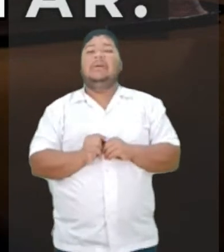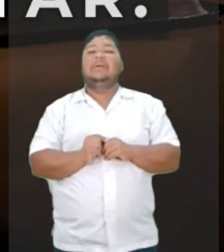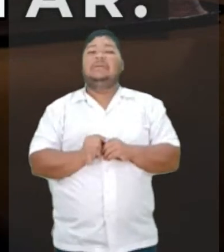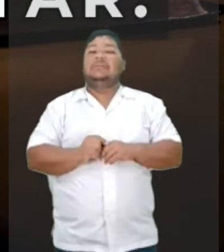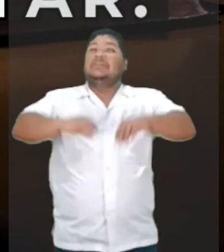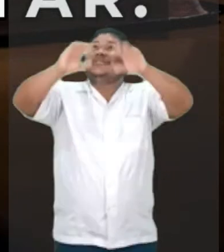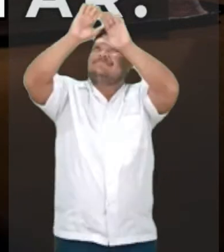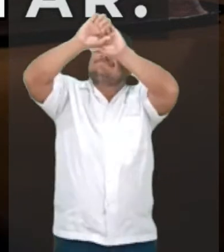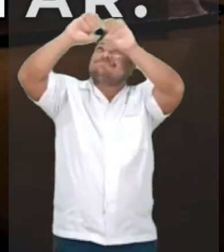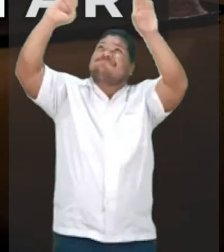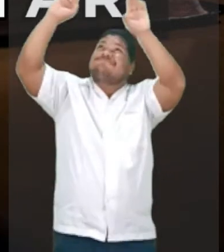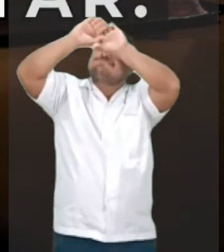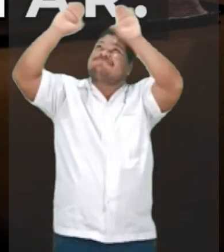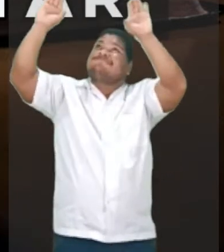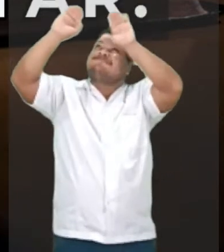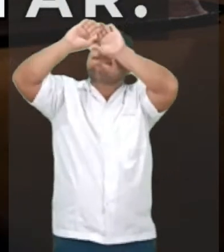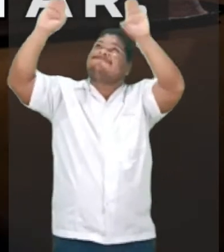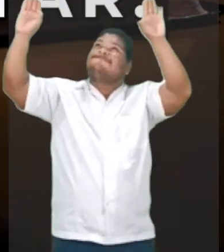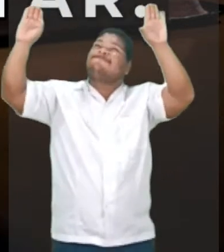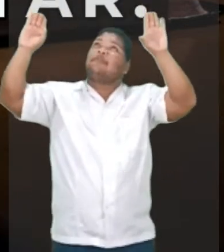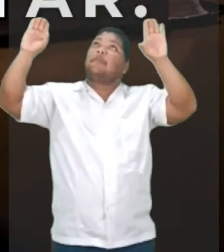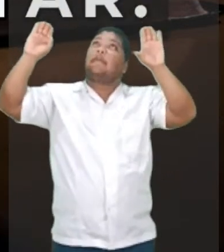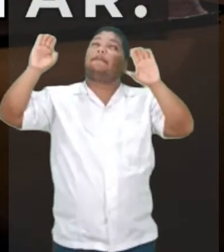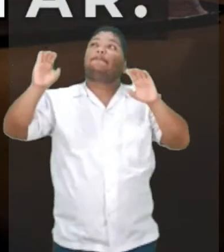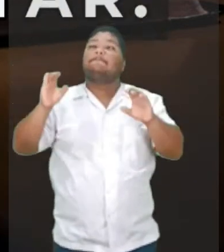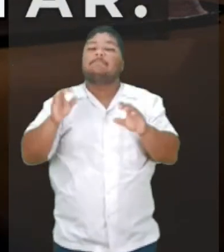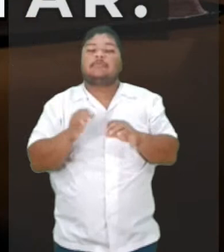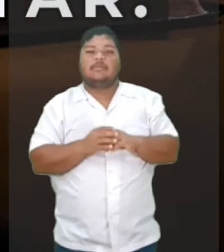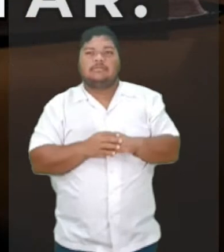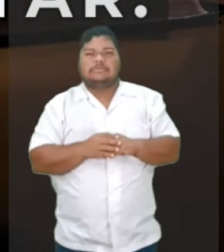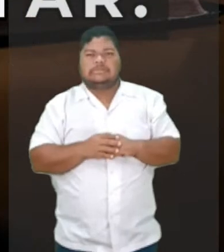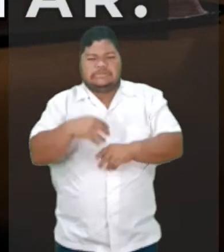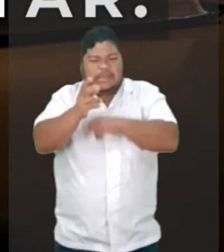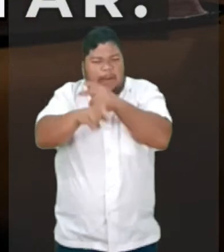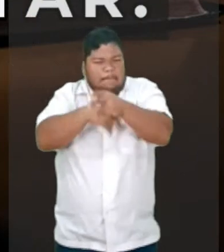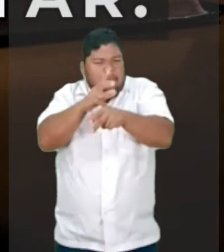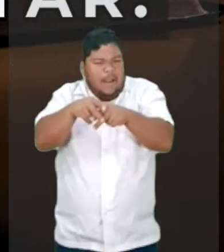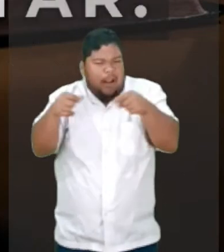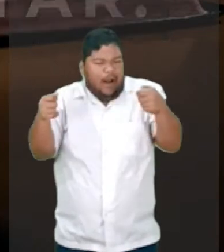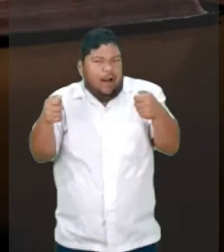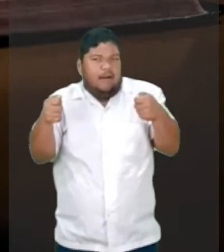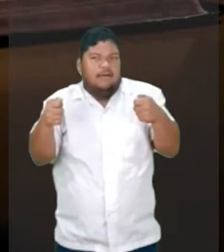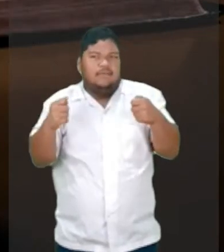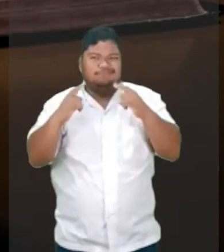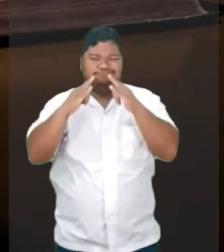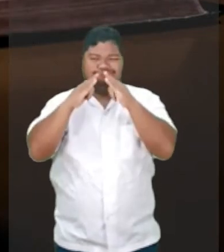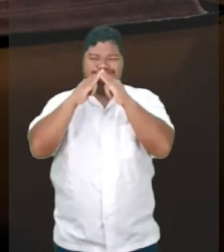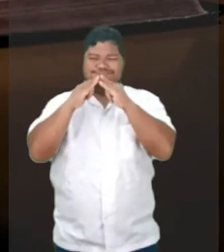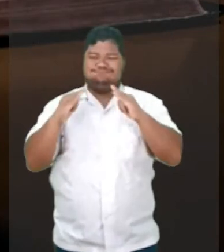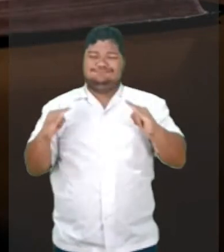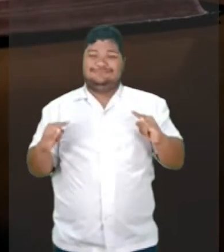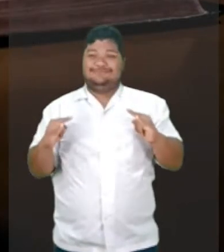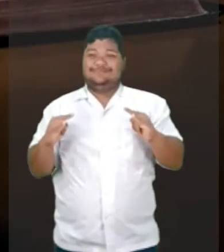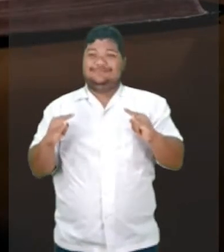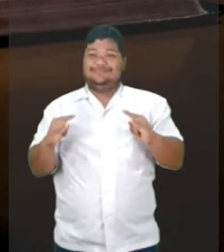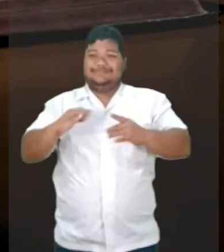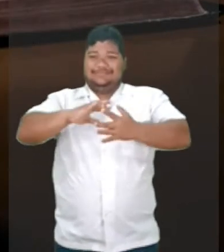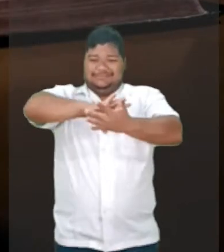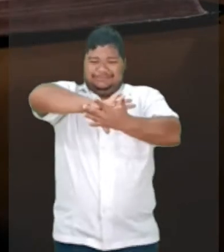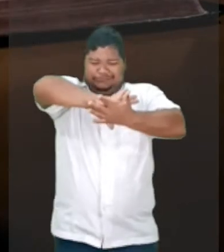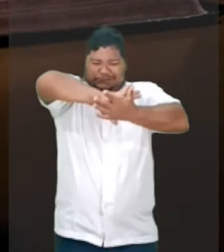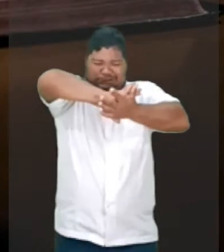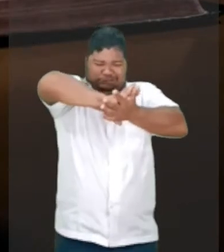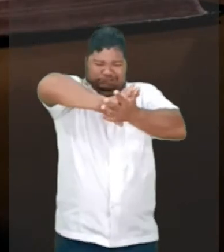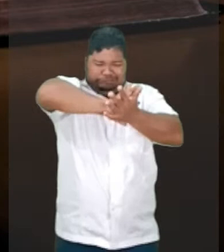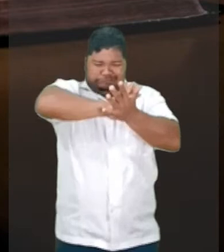com um forro e os arma como uma tenda para neles habitar. Ele aniquila os príncipes e